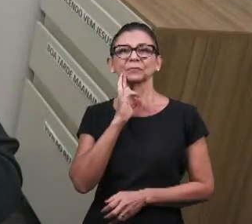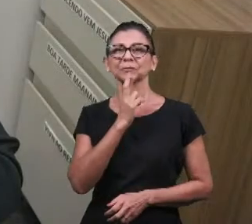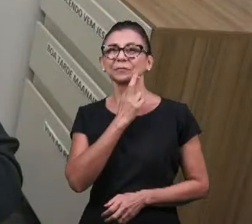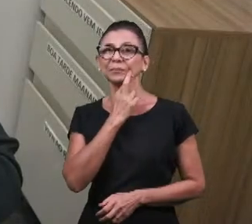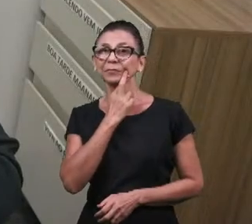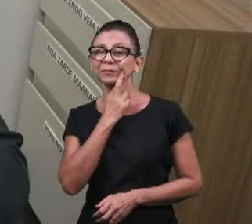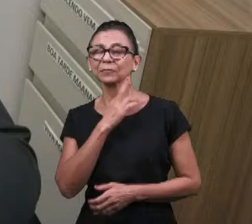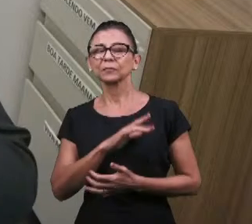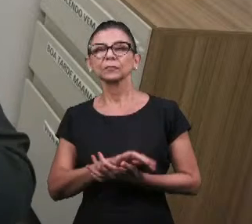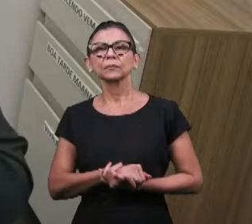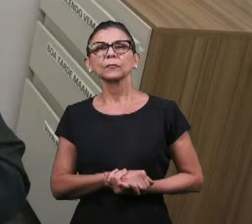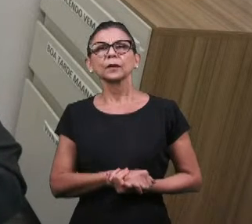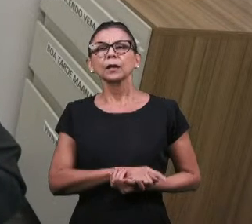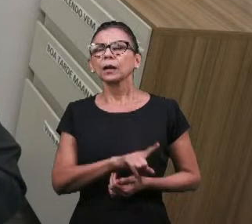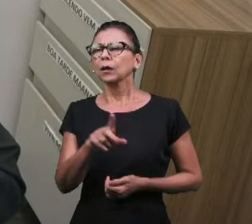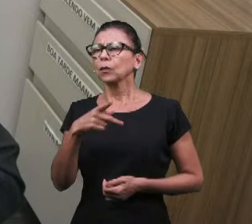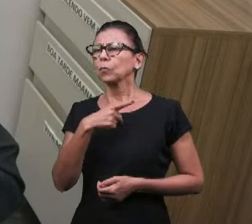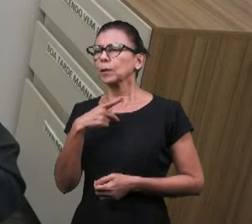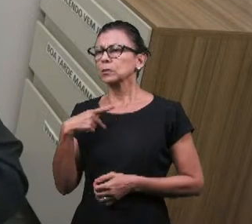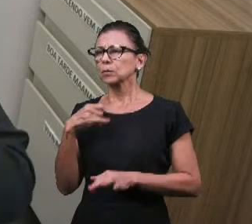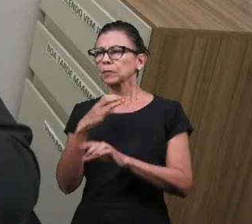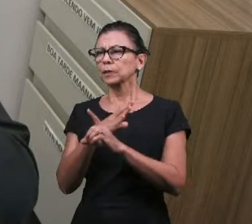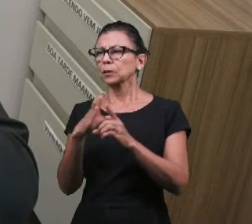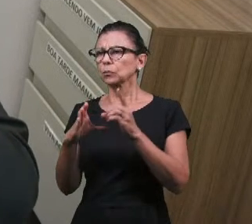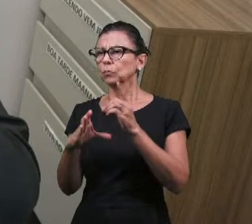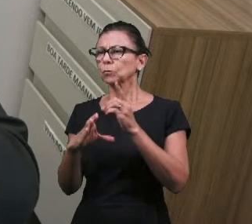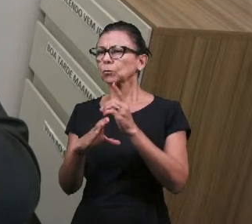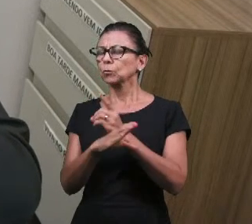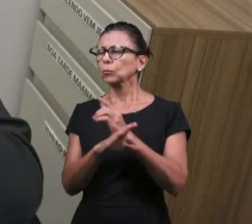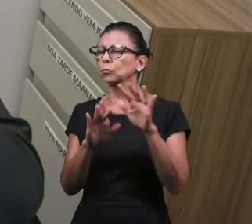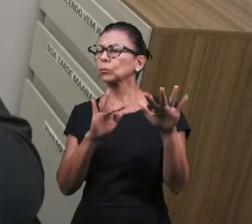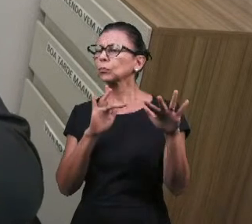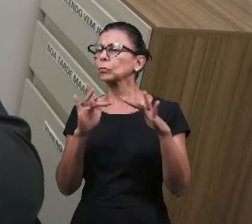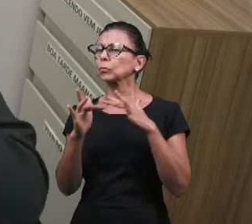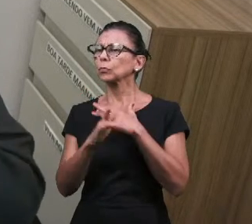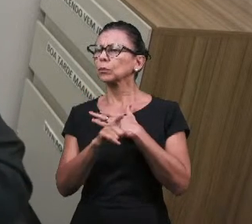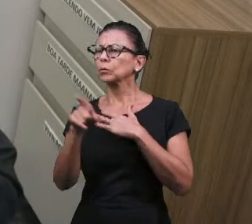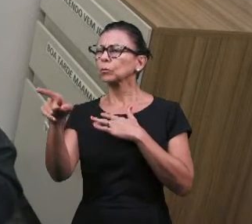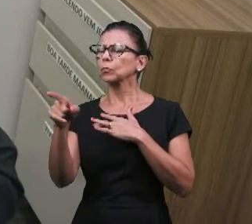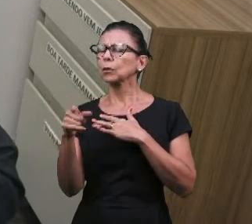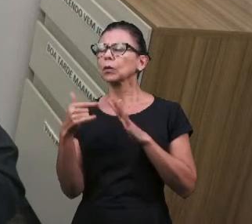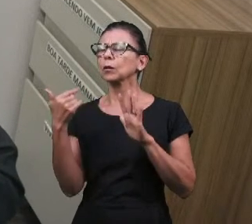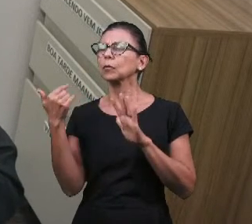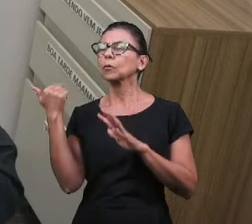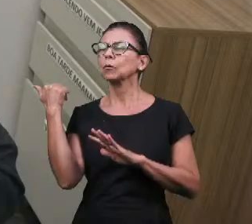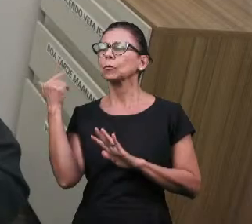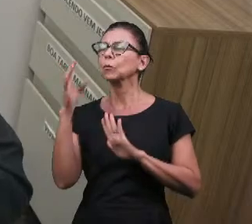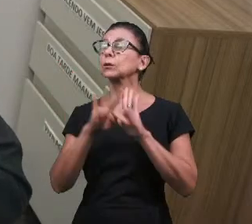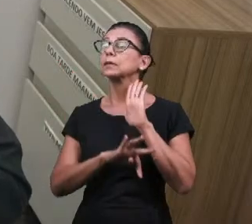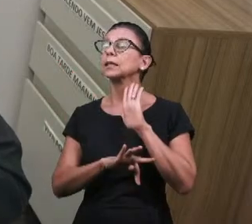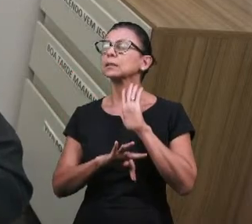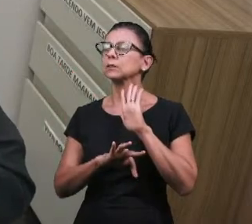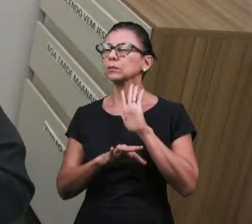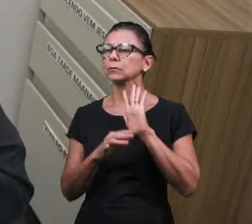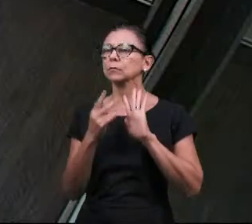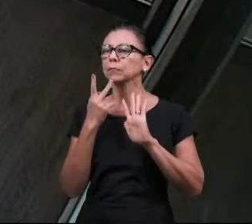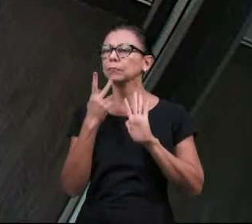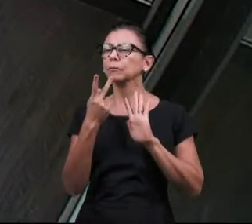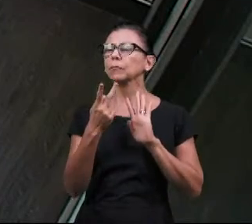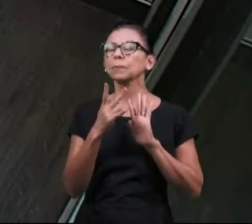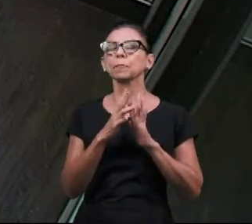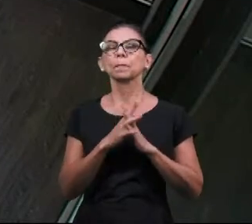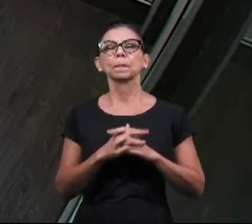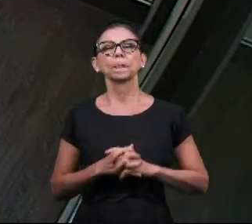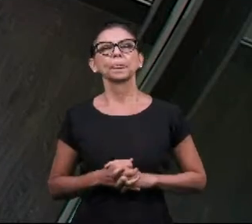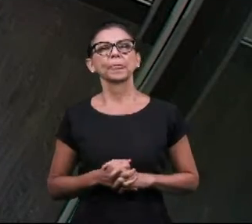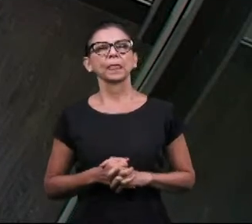online. Qual o texto que o pastor vai abordar? Eu gostaria que o pastor desse uma introdução desse texto, por favor. Olha, eu